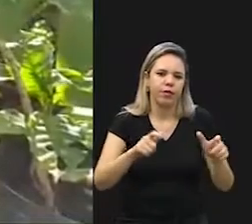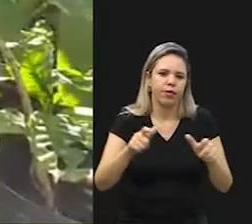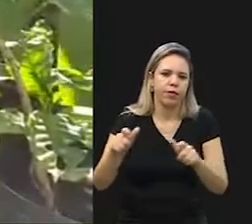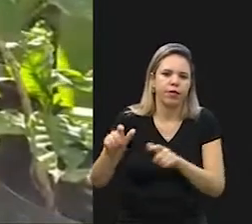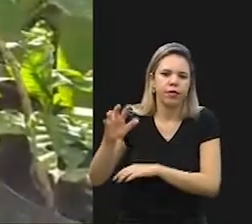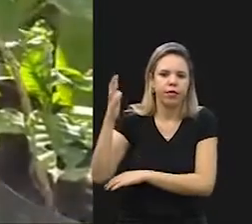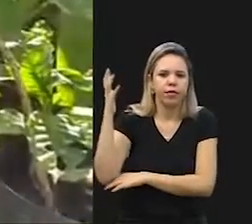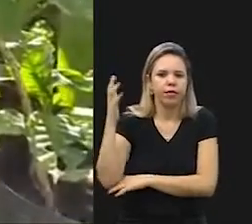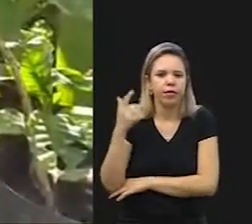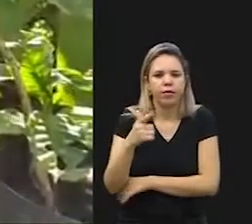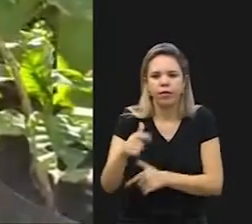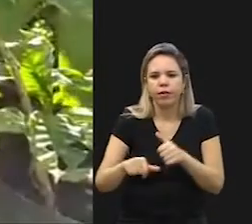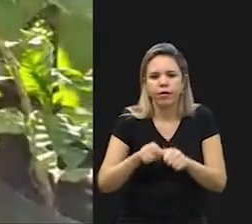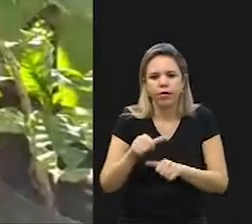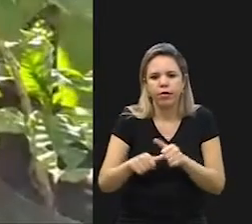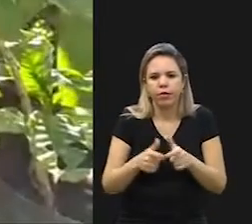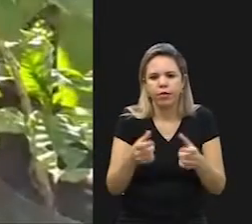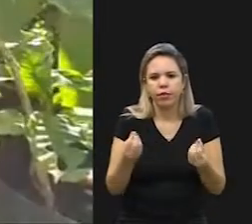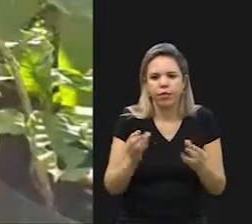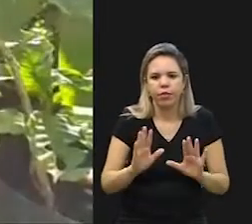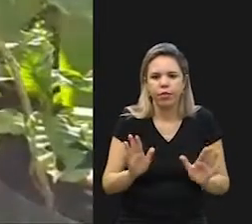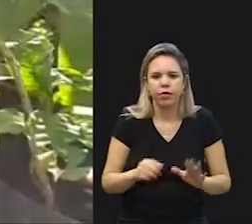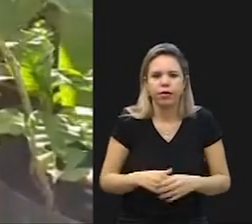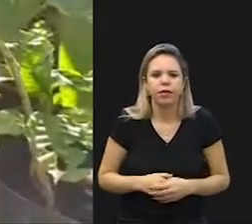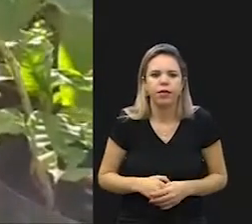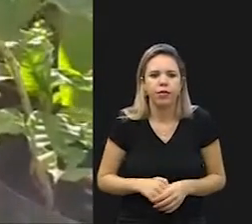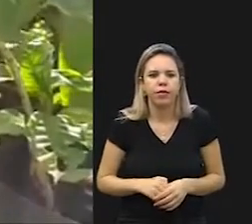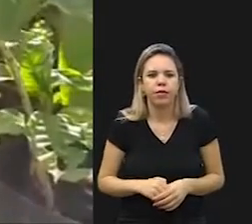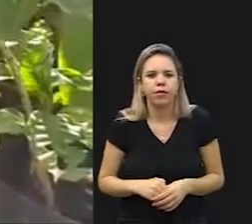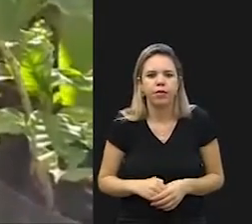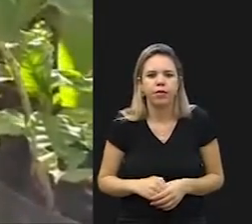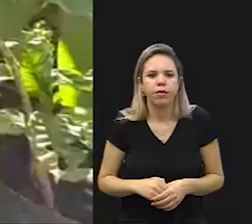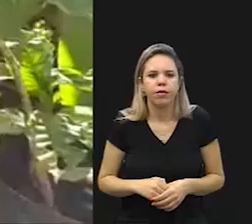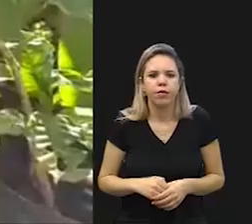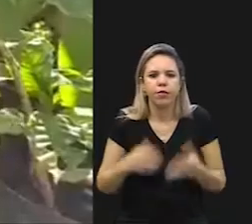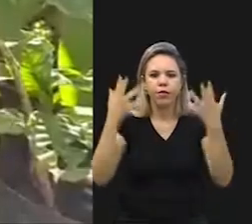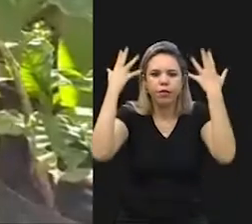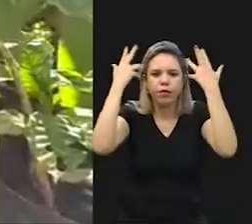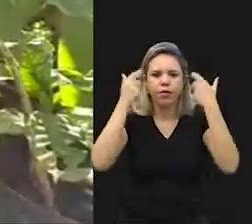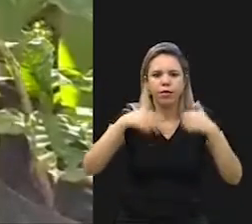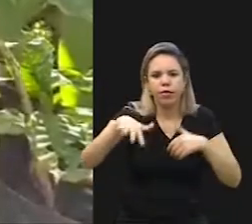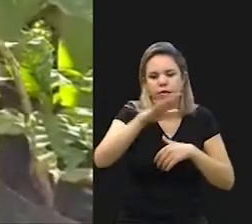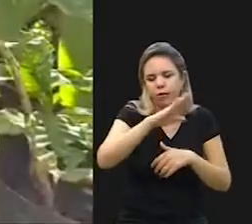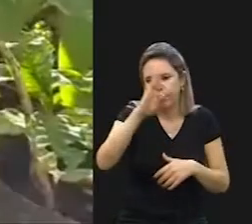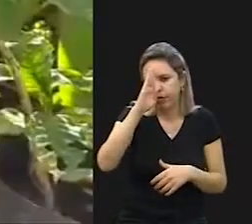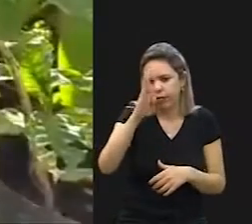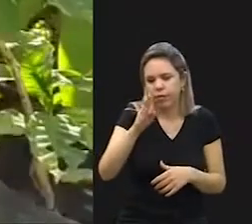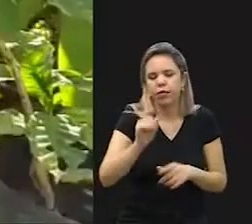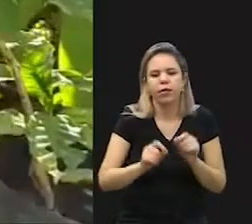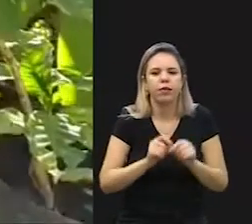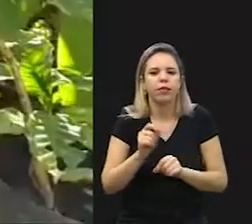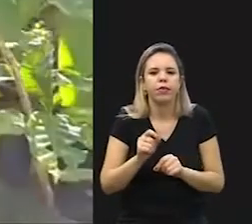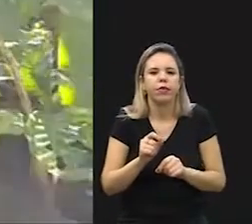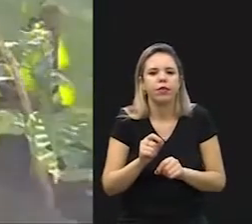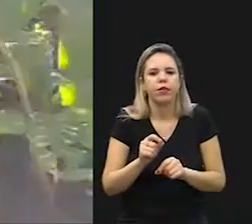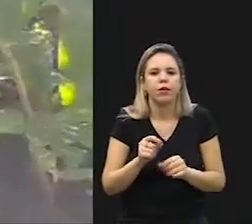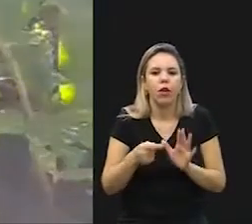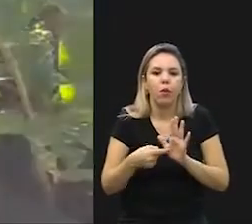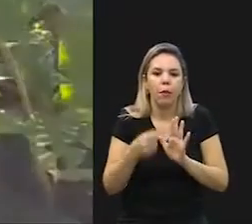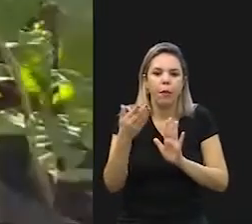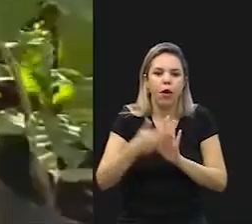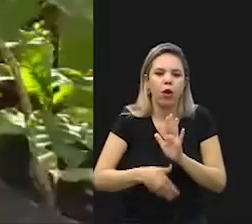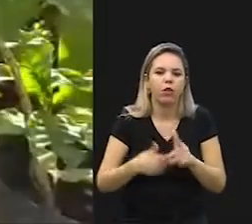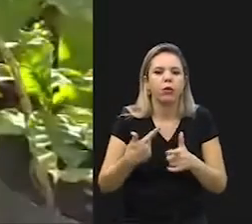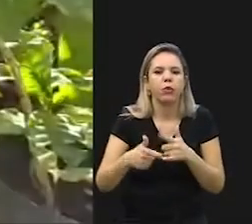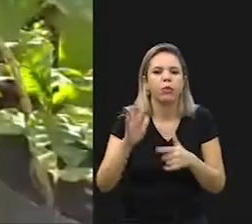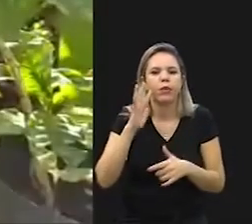ambientes sem um impacto tão grande e que a fauna, principalmente, ela responde a esse tipo